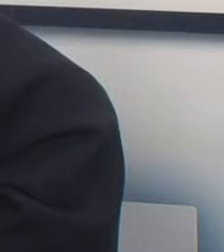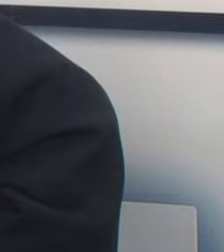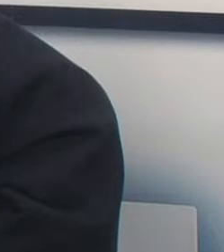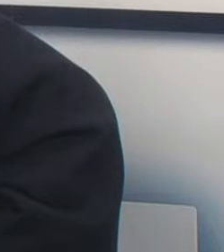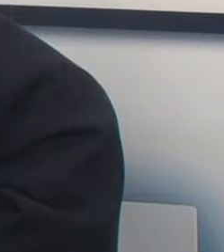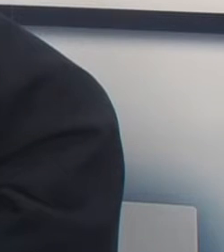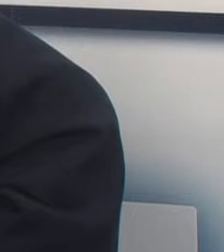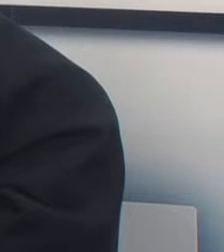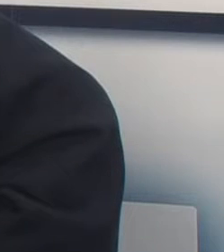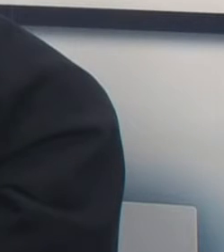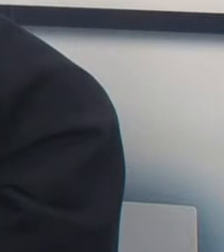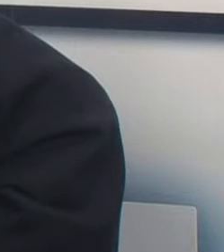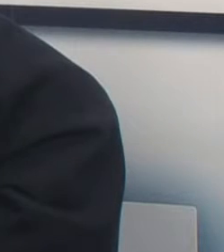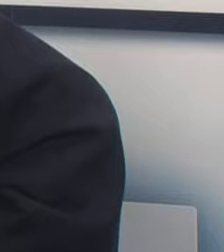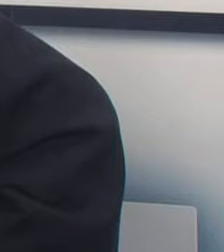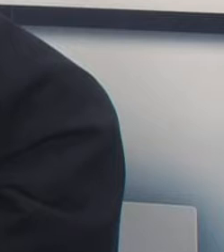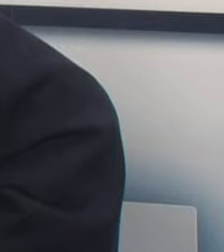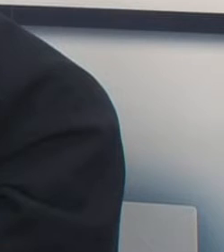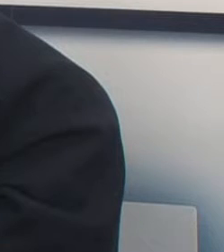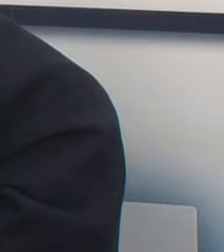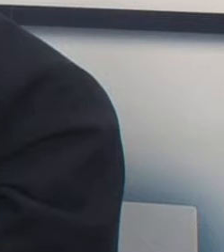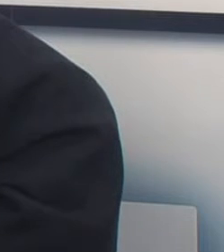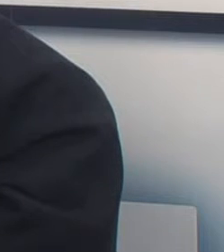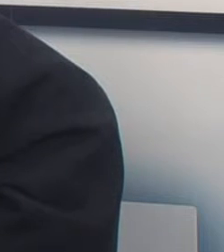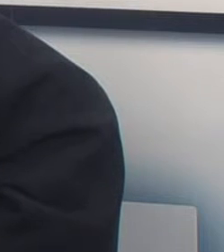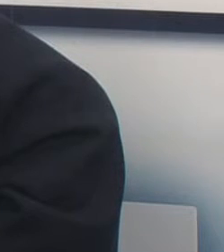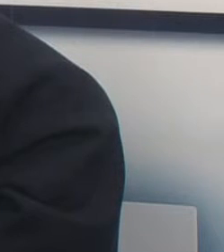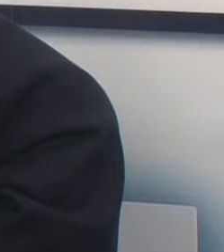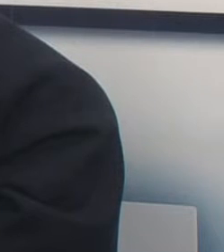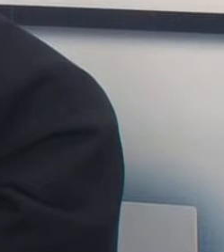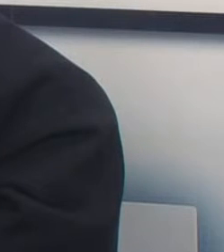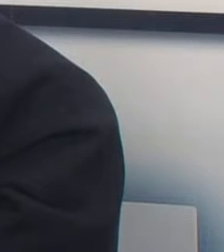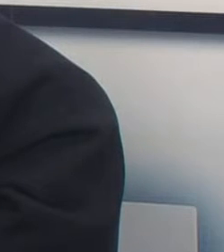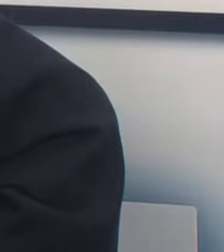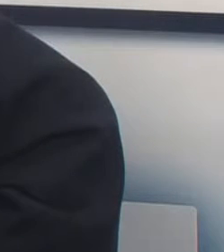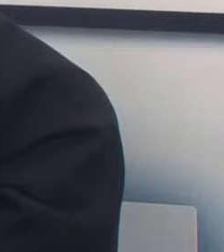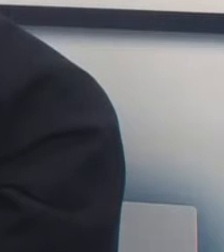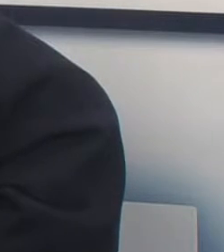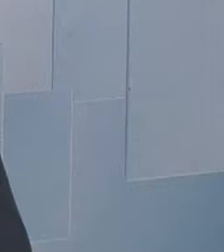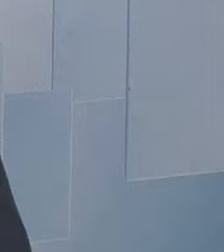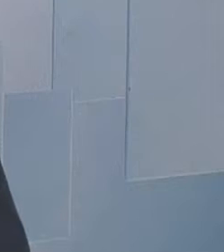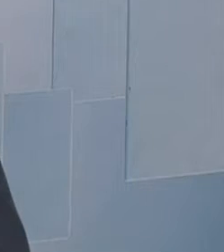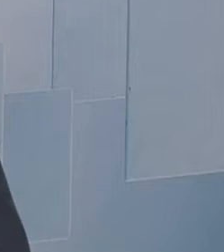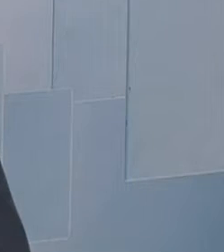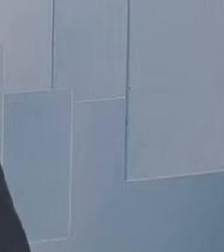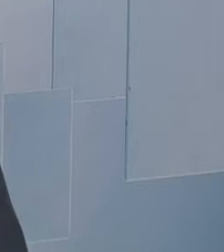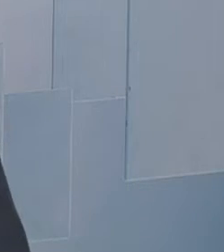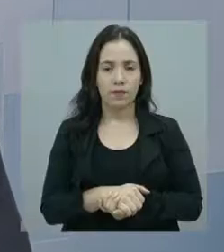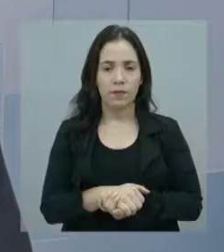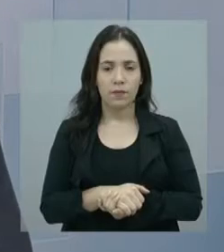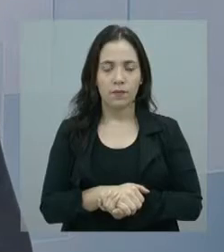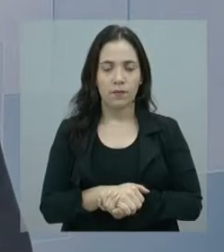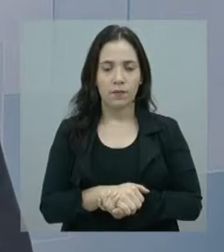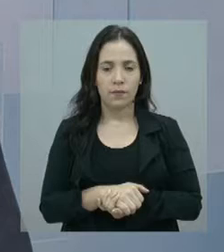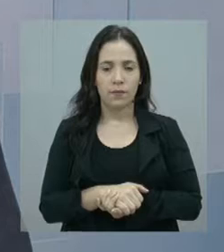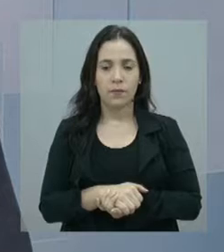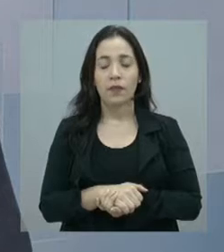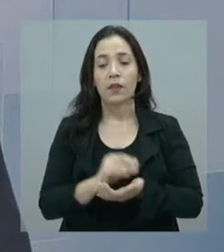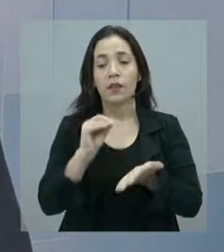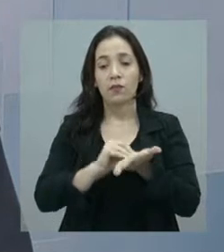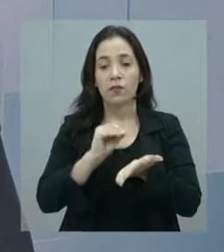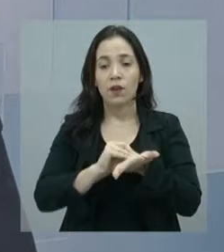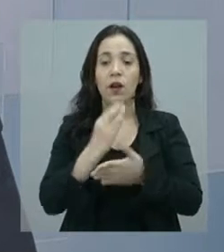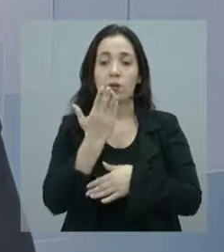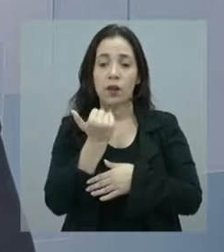todos processados, né? Ninguém come mais natural. Lá no seu Crateús, aquele feijãozinho com arroz, com Pois ovinho. houve uma mudança radical na forma da